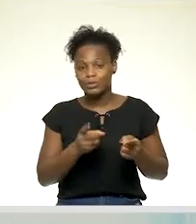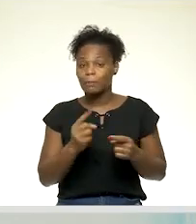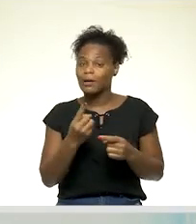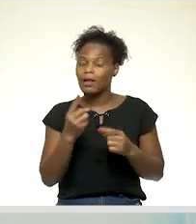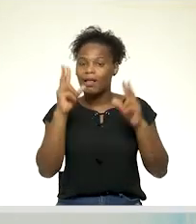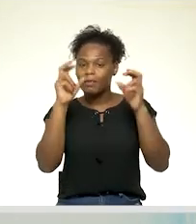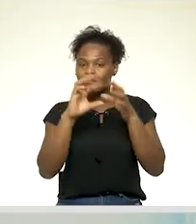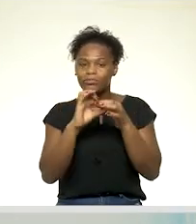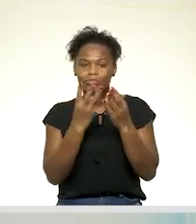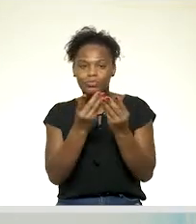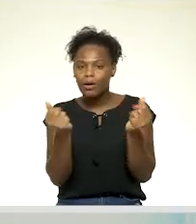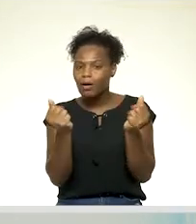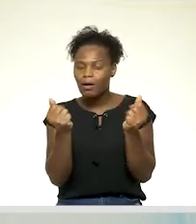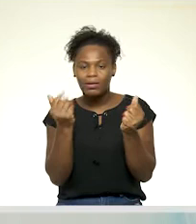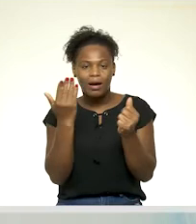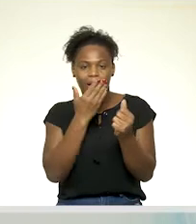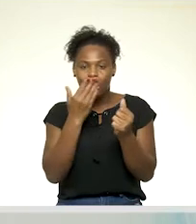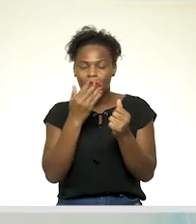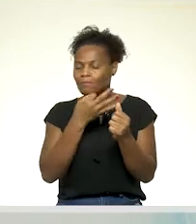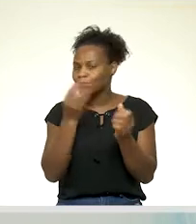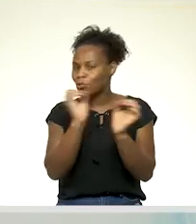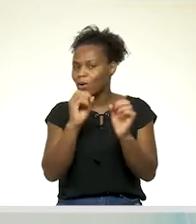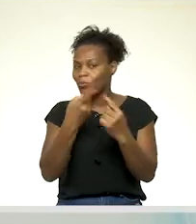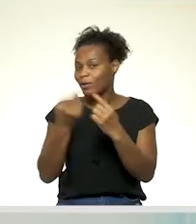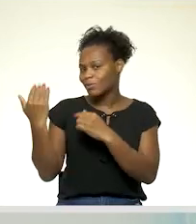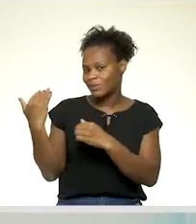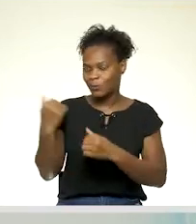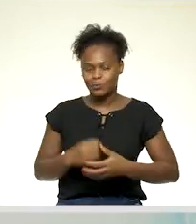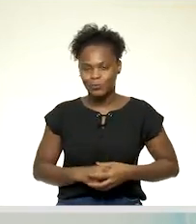foram abordados no ano letivo anterior.